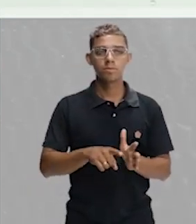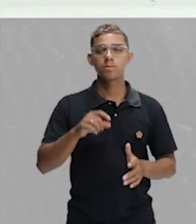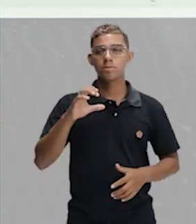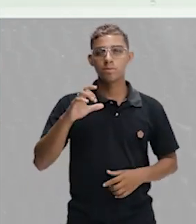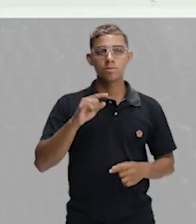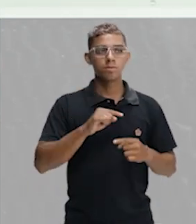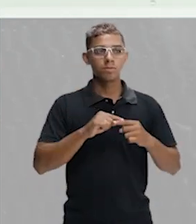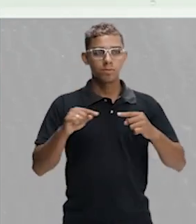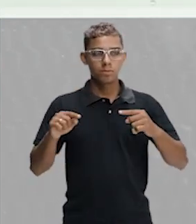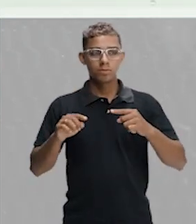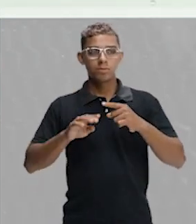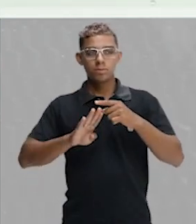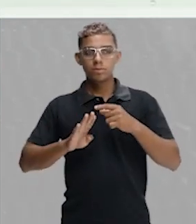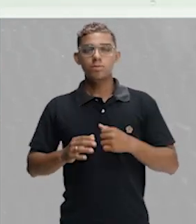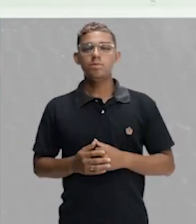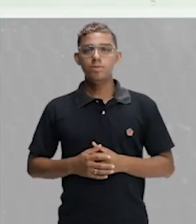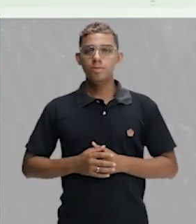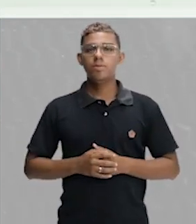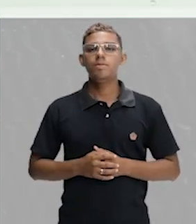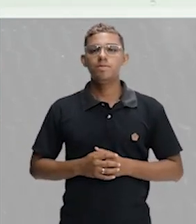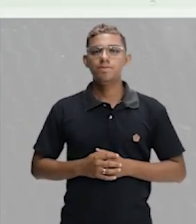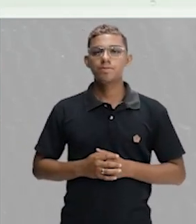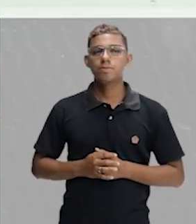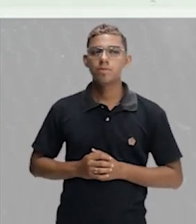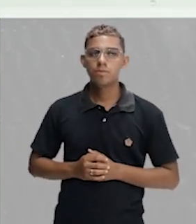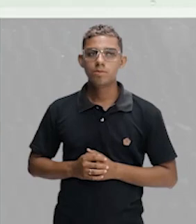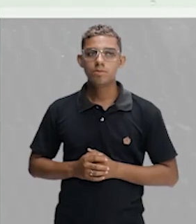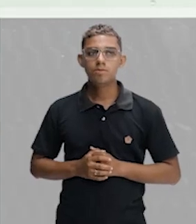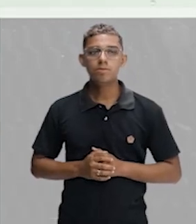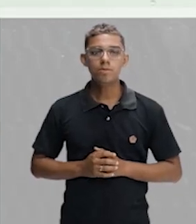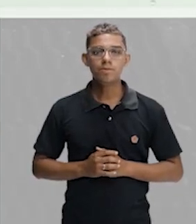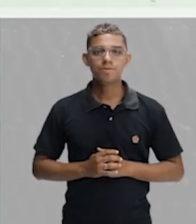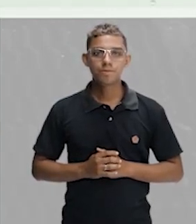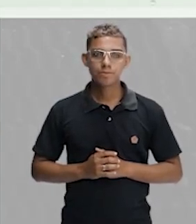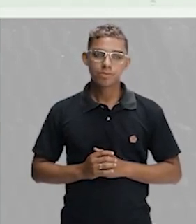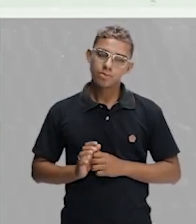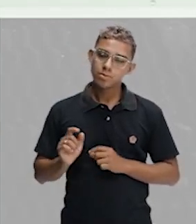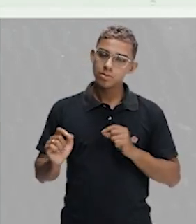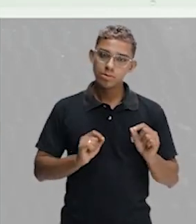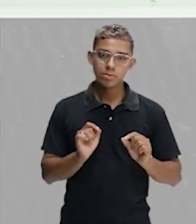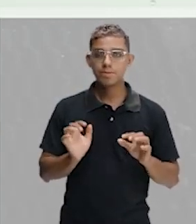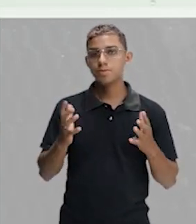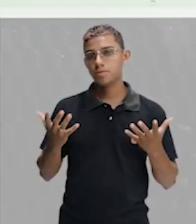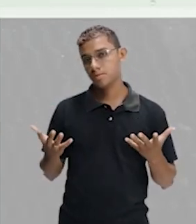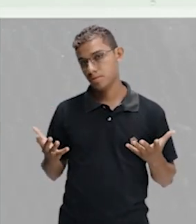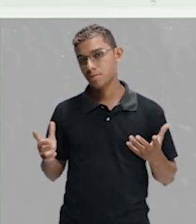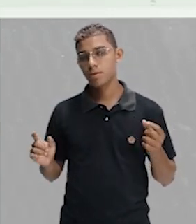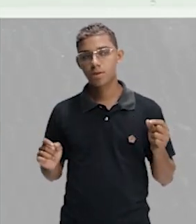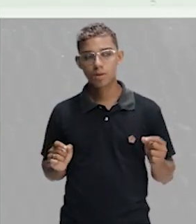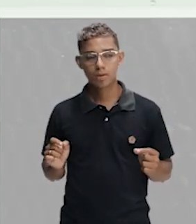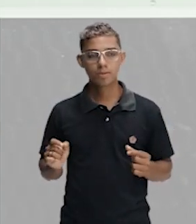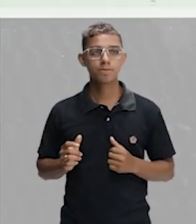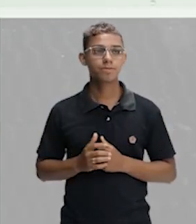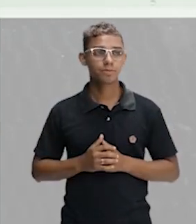certo esse B ele vai dividindo os dois né tudo que tiver lá que que acontece esse